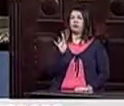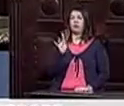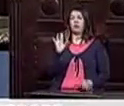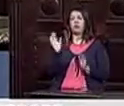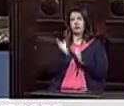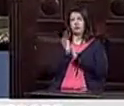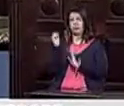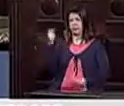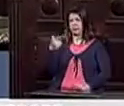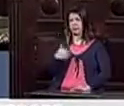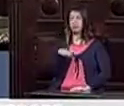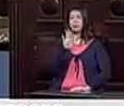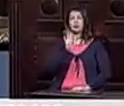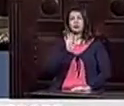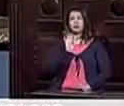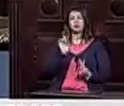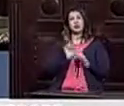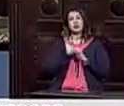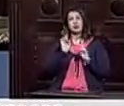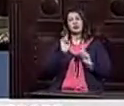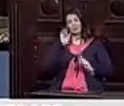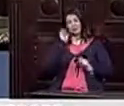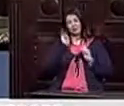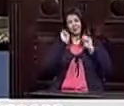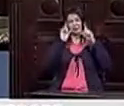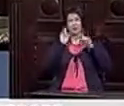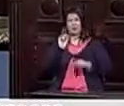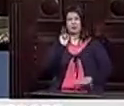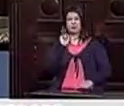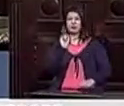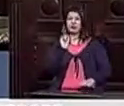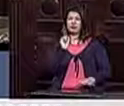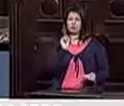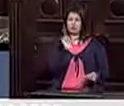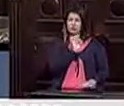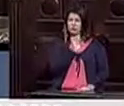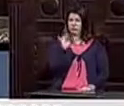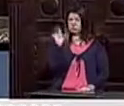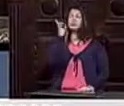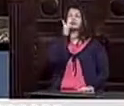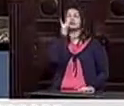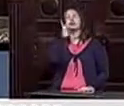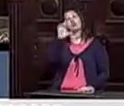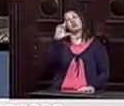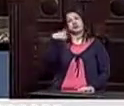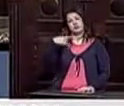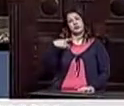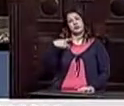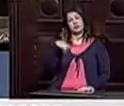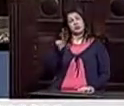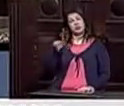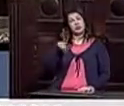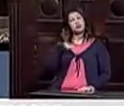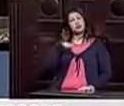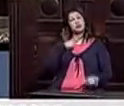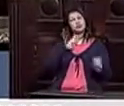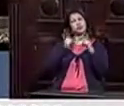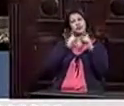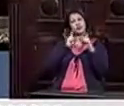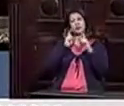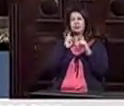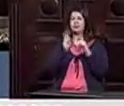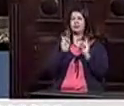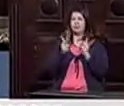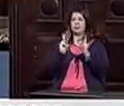PSOL, mas é preciso ressaltar também o trabalho, por exemplo, do deputado Luiz Paulo, que tem discutido isso em